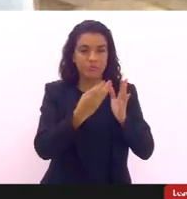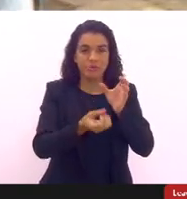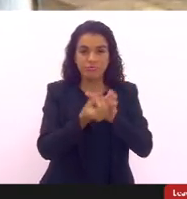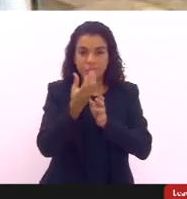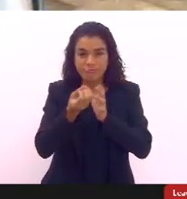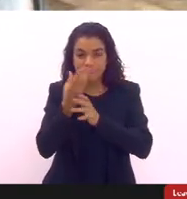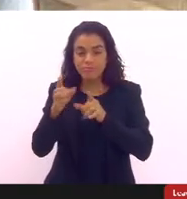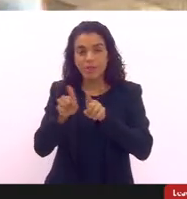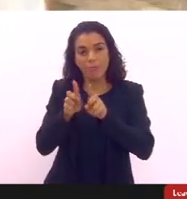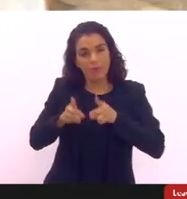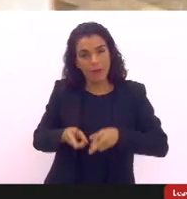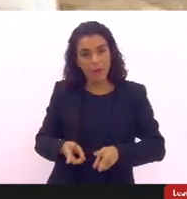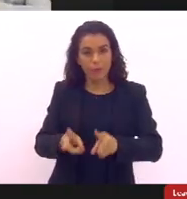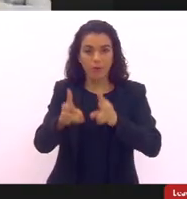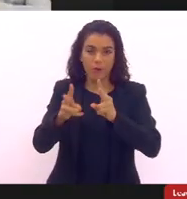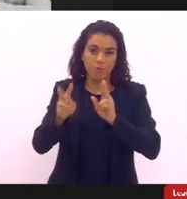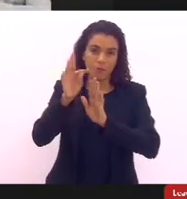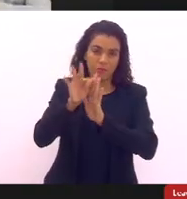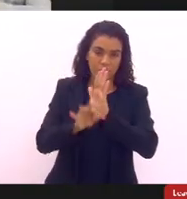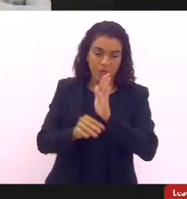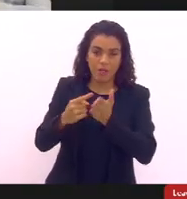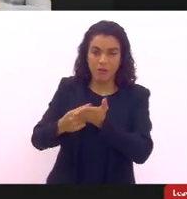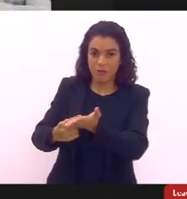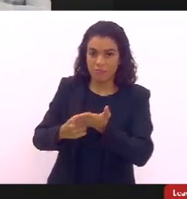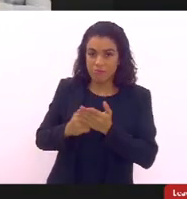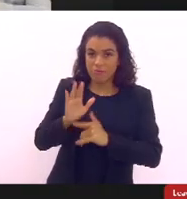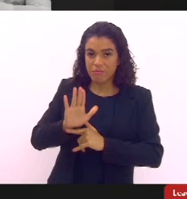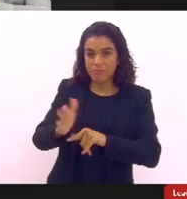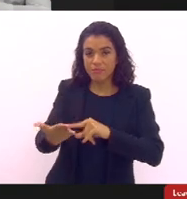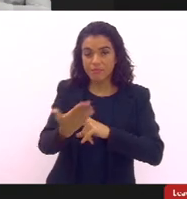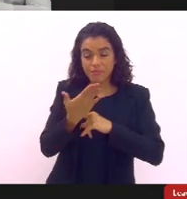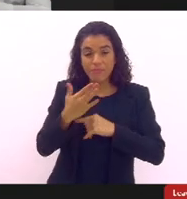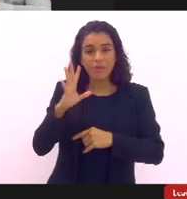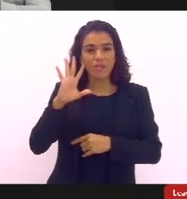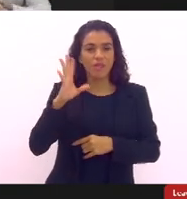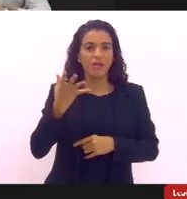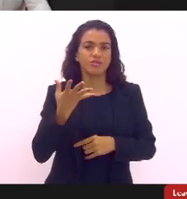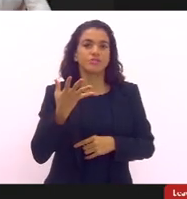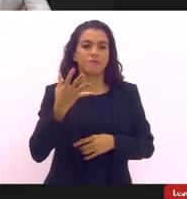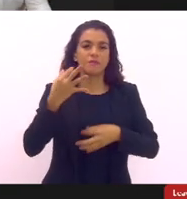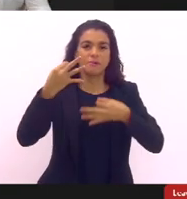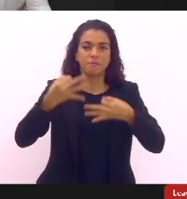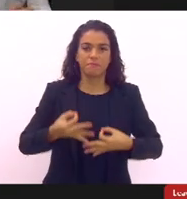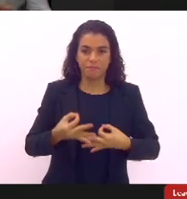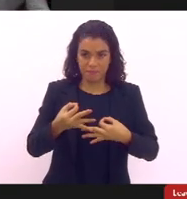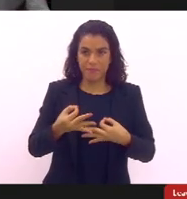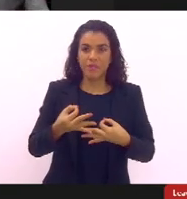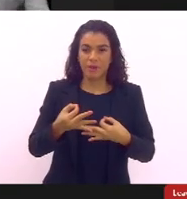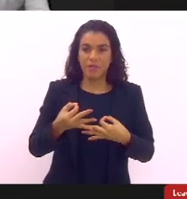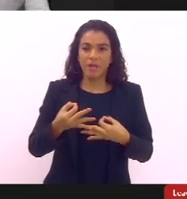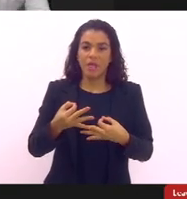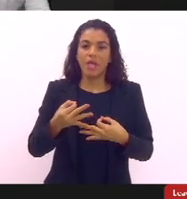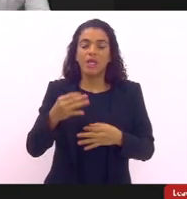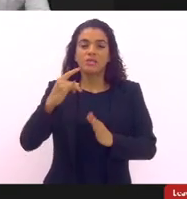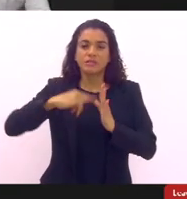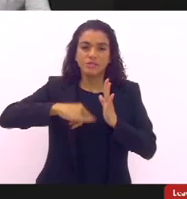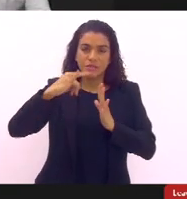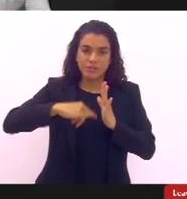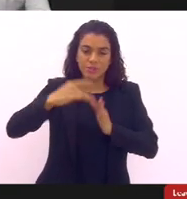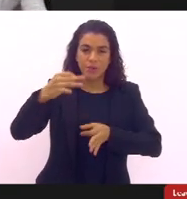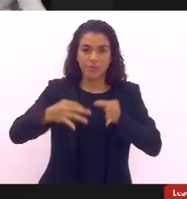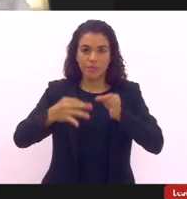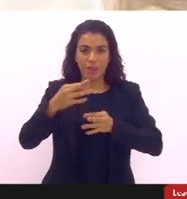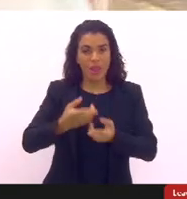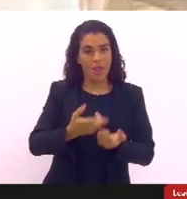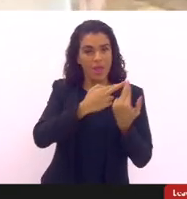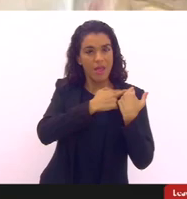dar seguimento a esse termo de cooperação, e a gente define bem aí nesse instrumento jurídico a